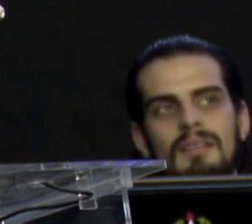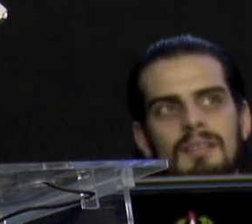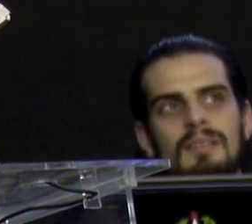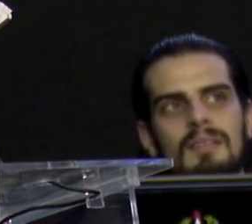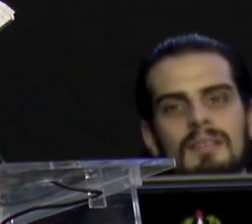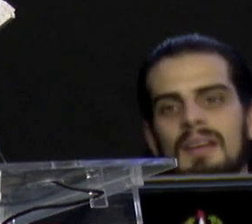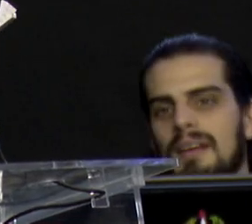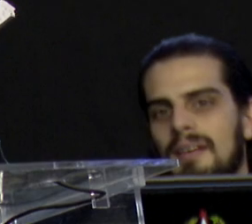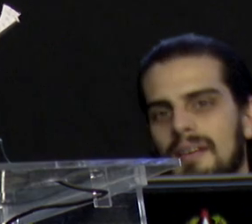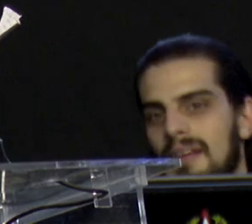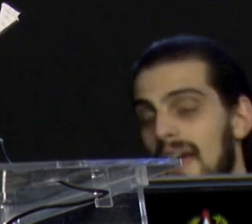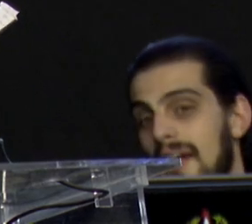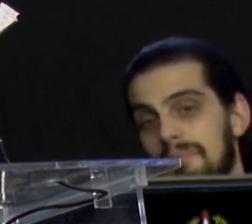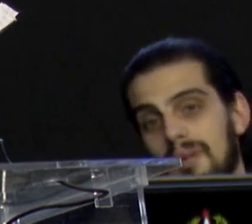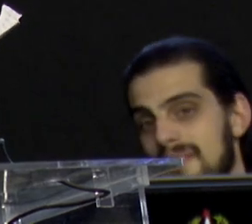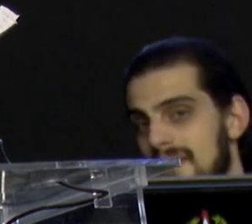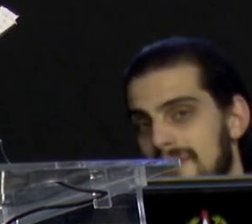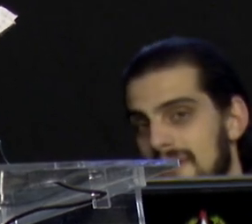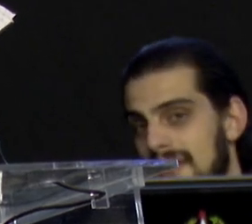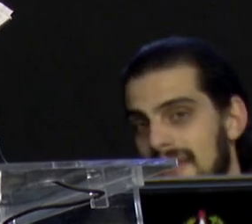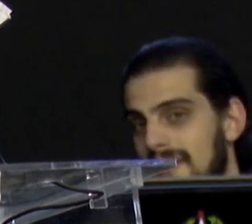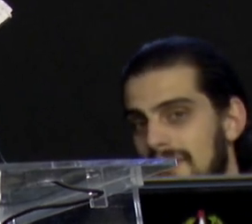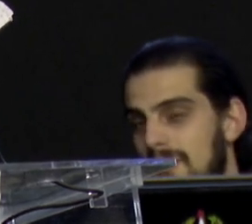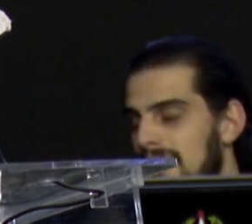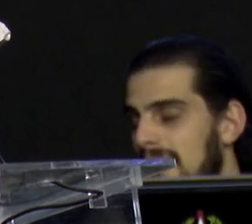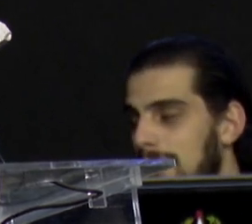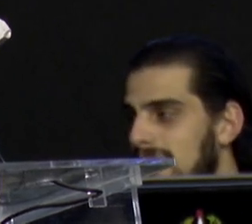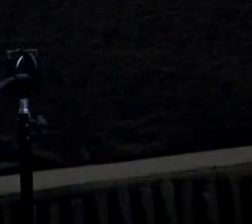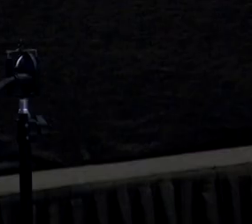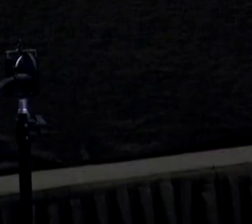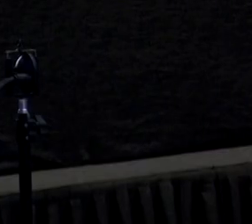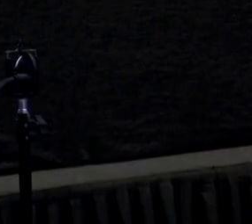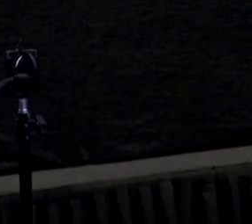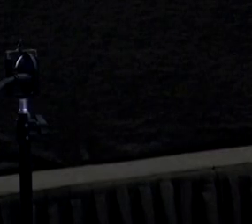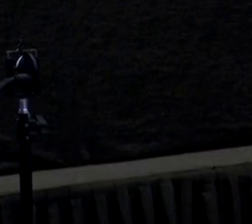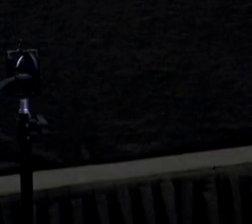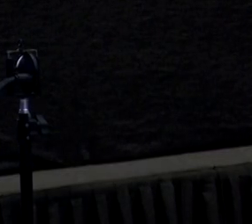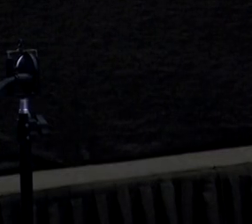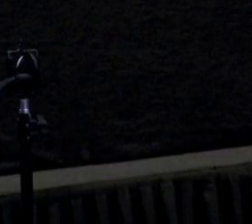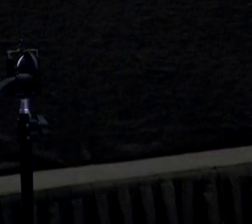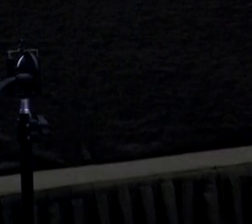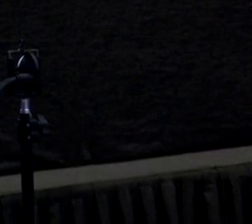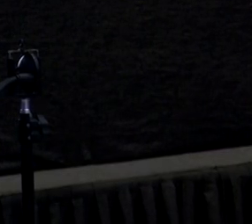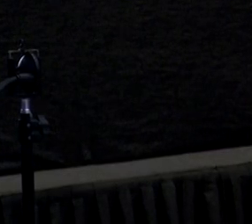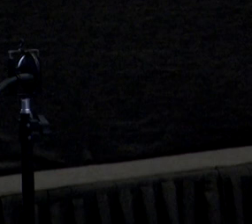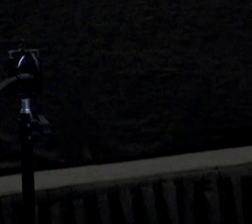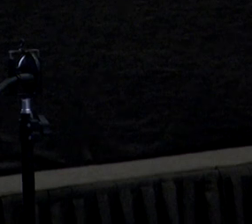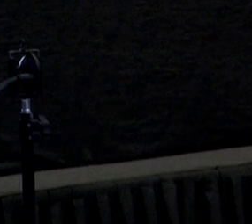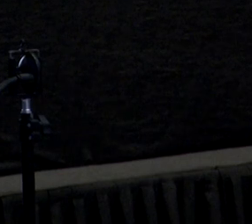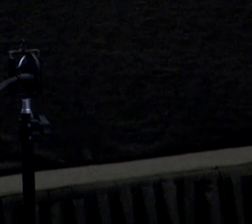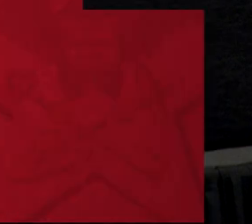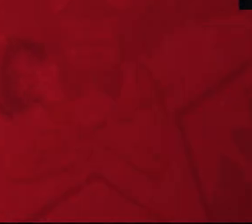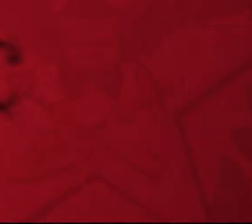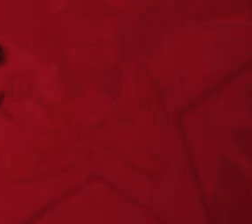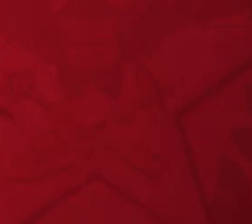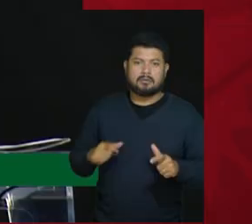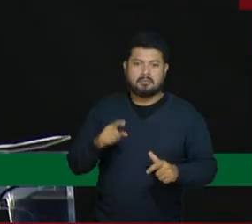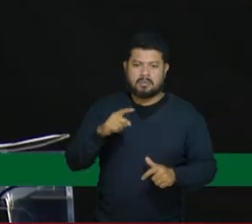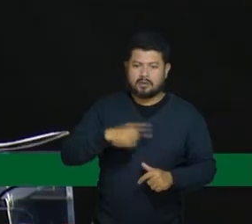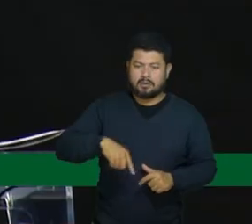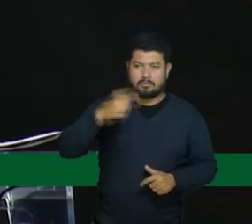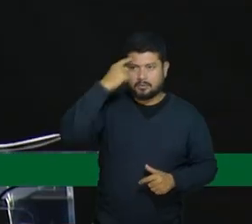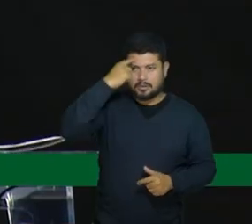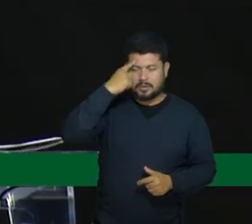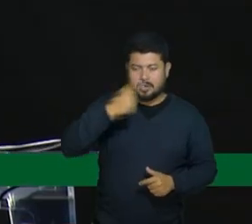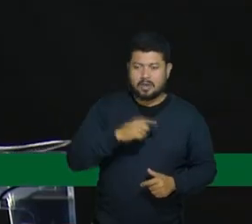da Academia Filarmônica Brasileira Musicarium foi o tema da fala de Sérgio Ogawa, presidente da instituição. Hoje